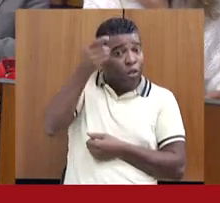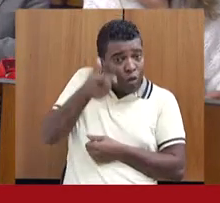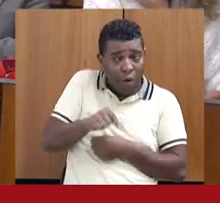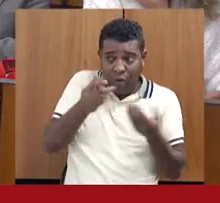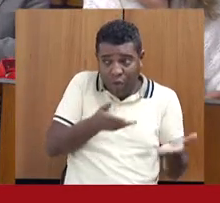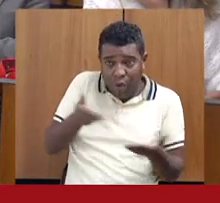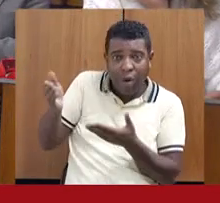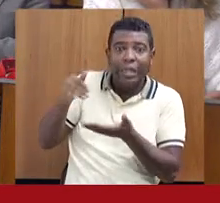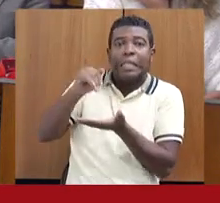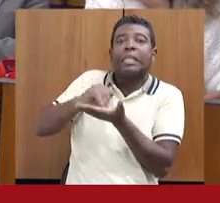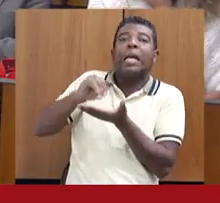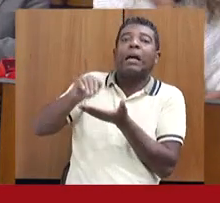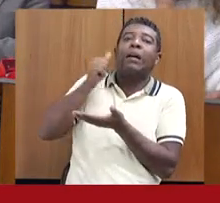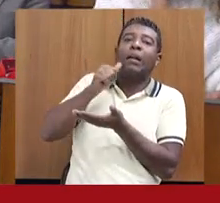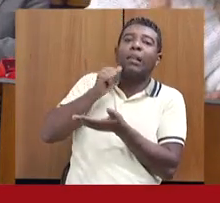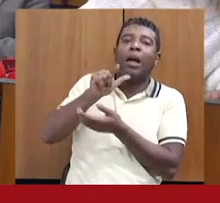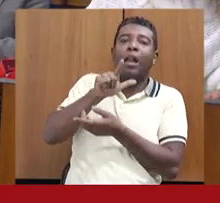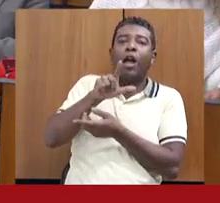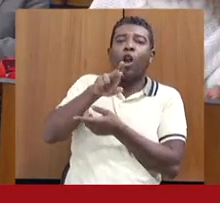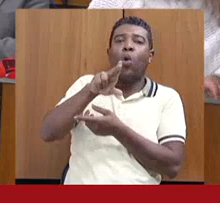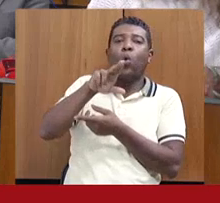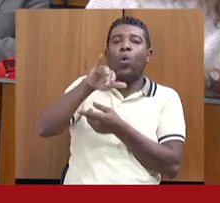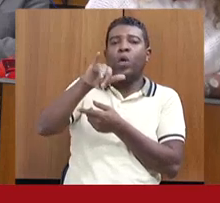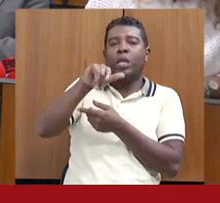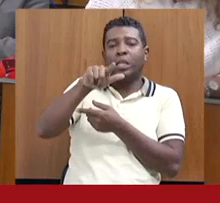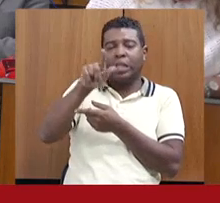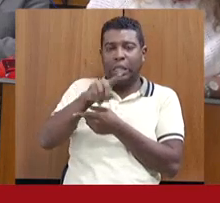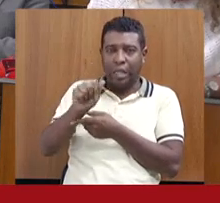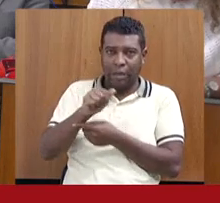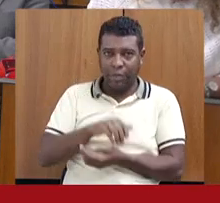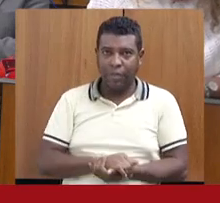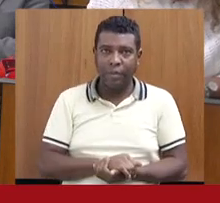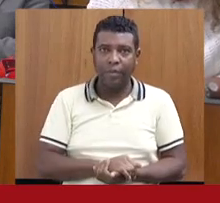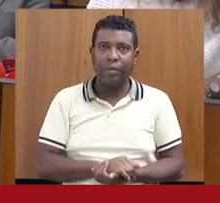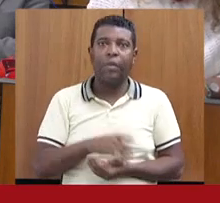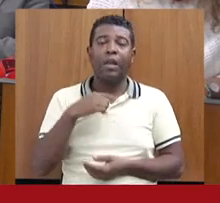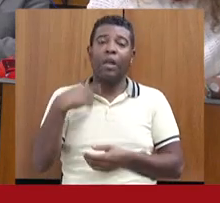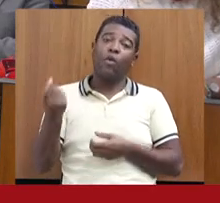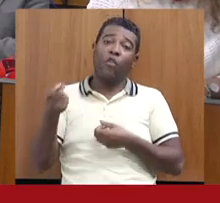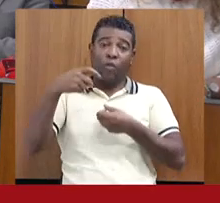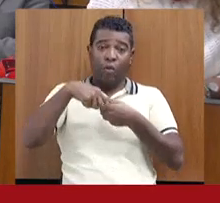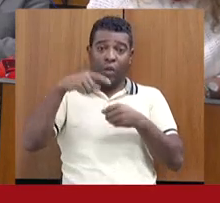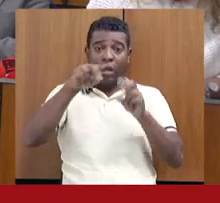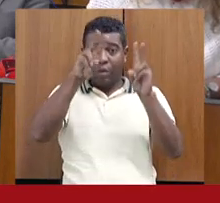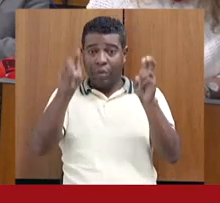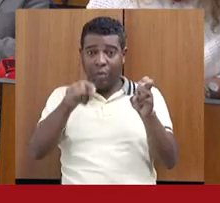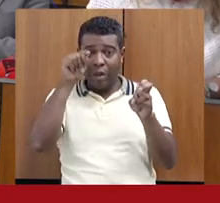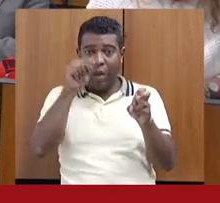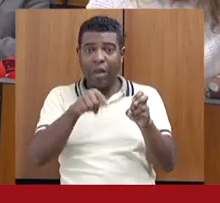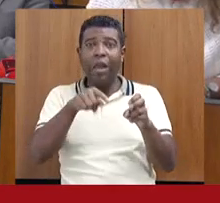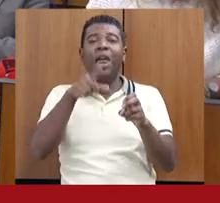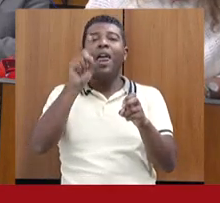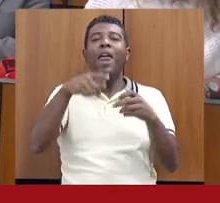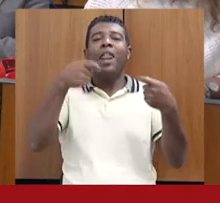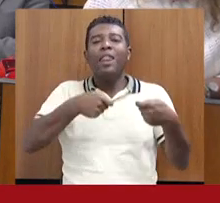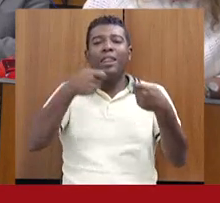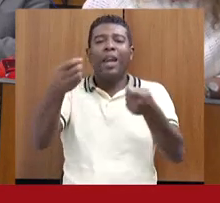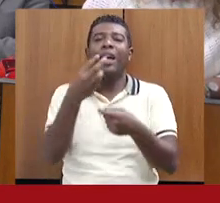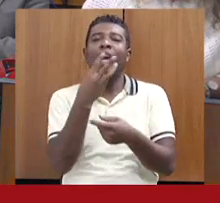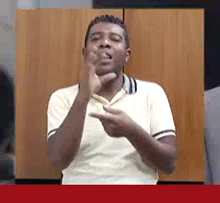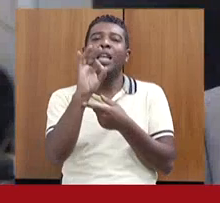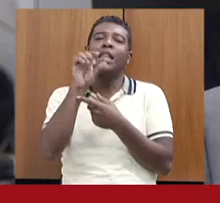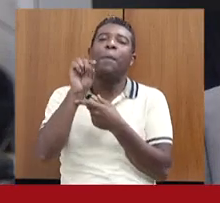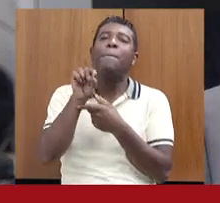Barreto. Bom, dando prosseguimento aqui às entregas referentes ao tempo de reparação de Brumadinho, tivemos a entrega de 30 mil itens